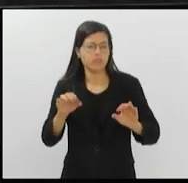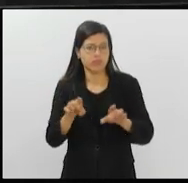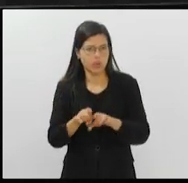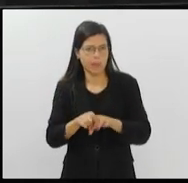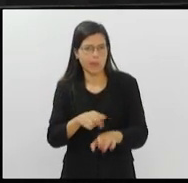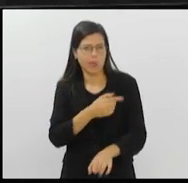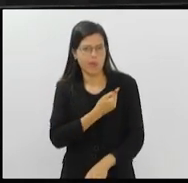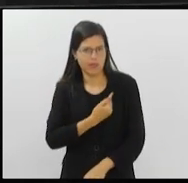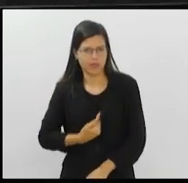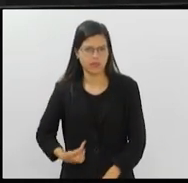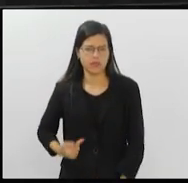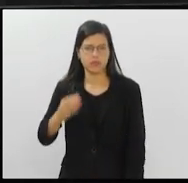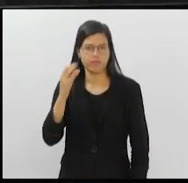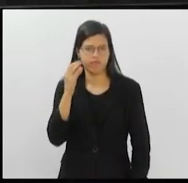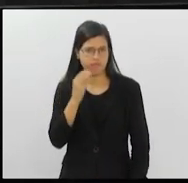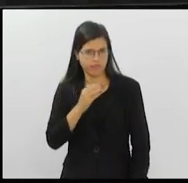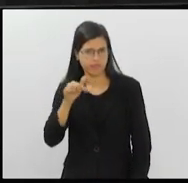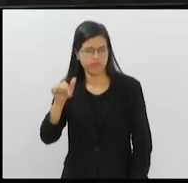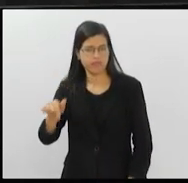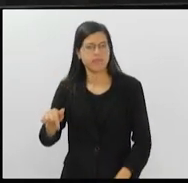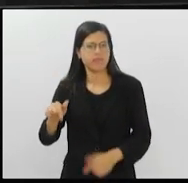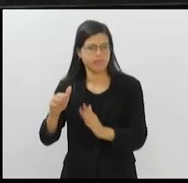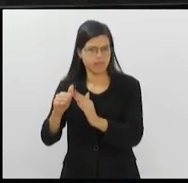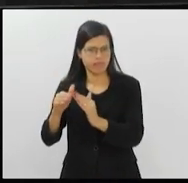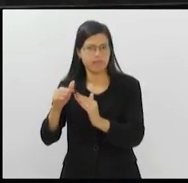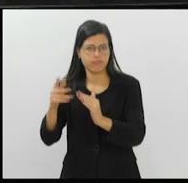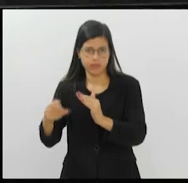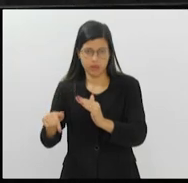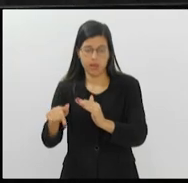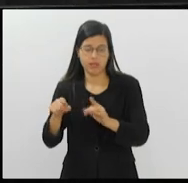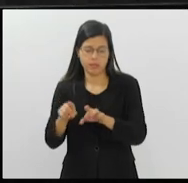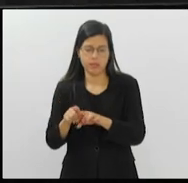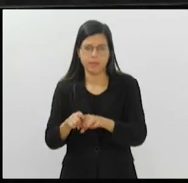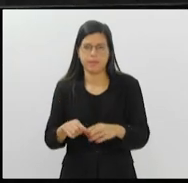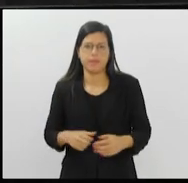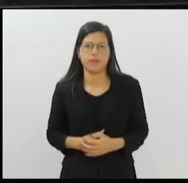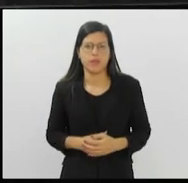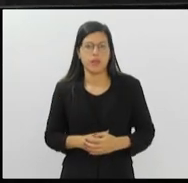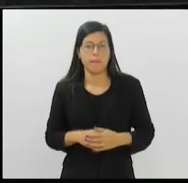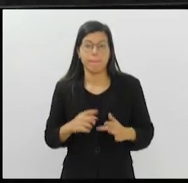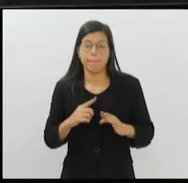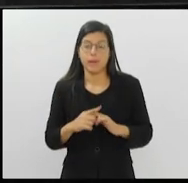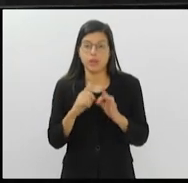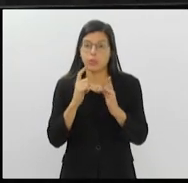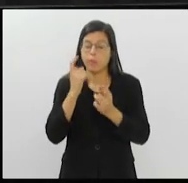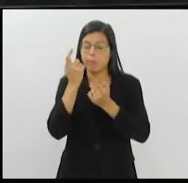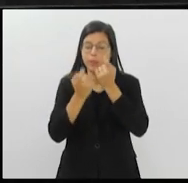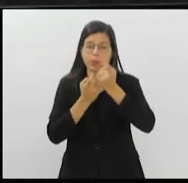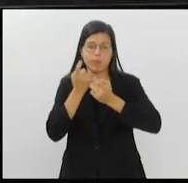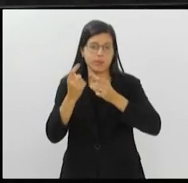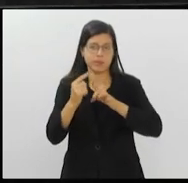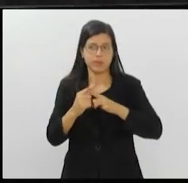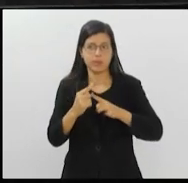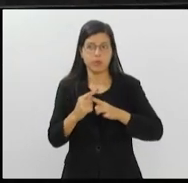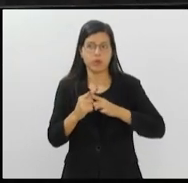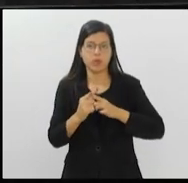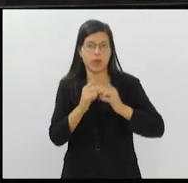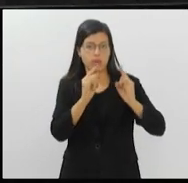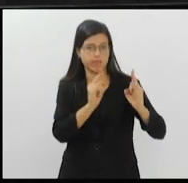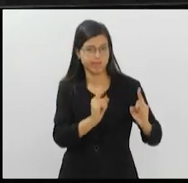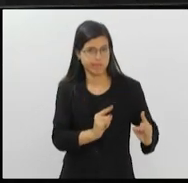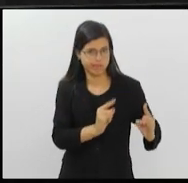que está me causando preocupação são as construções que estão